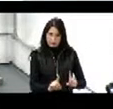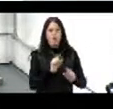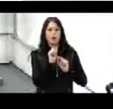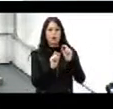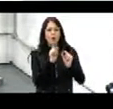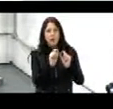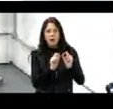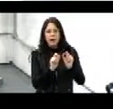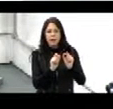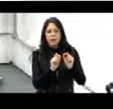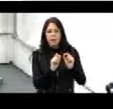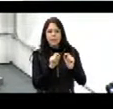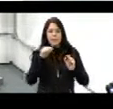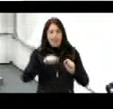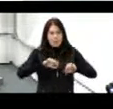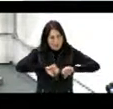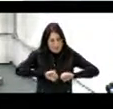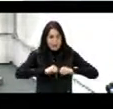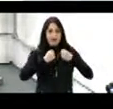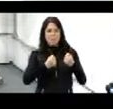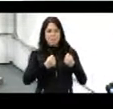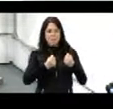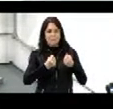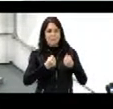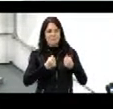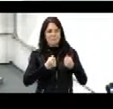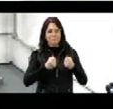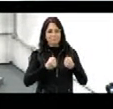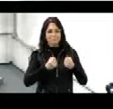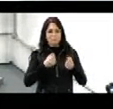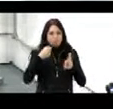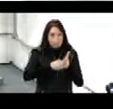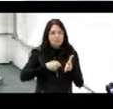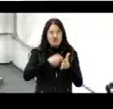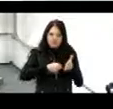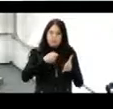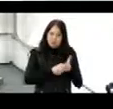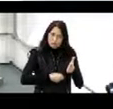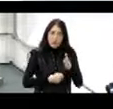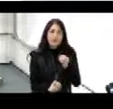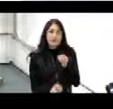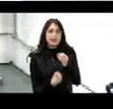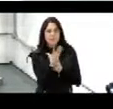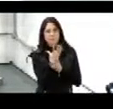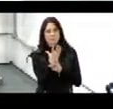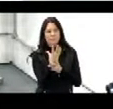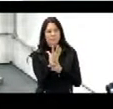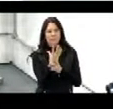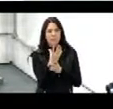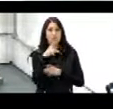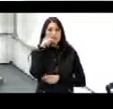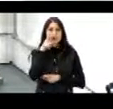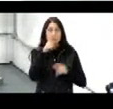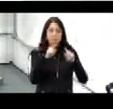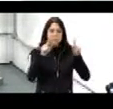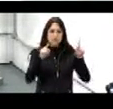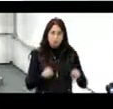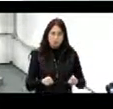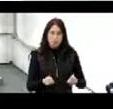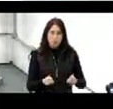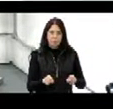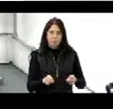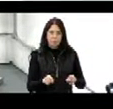nos faz reforçar e reafirmar o nosso desejo de implantar, de fato, as políticas públicas. E